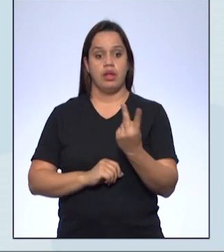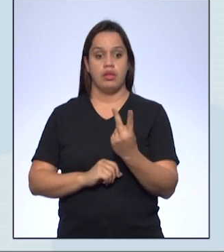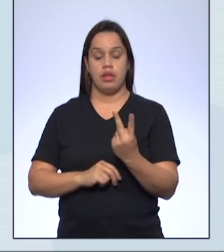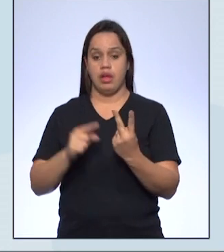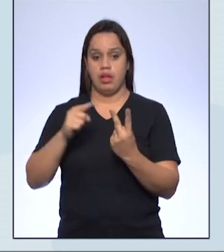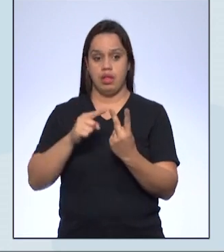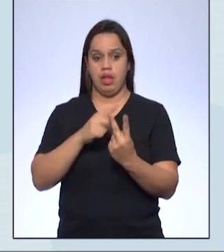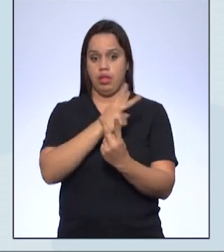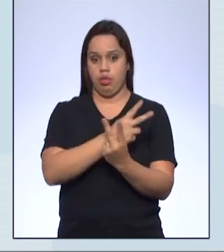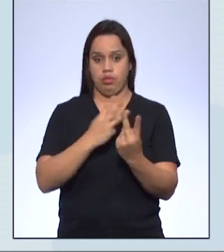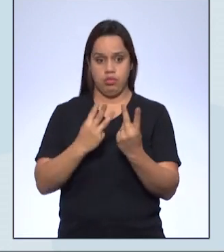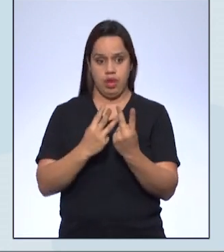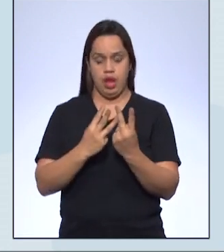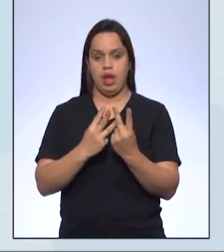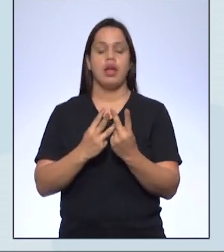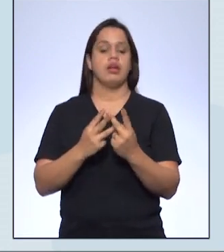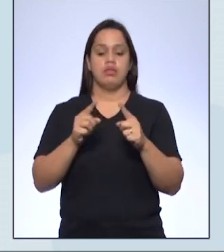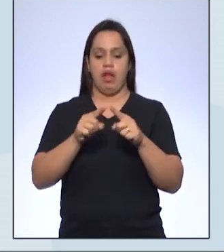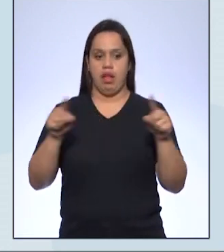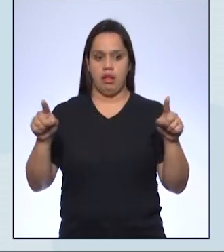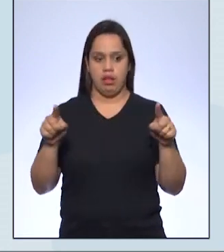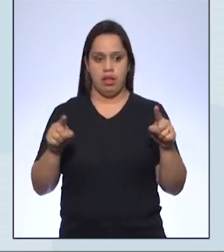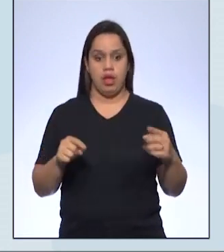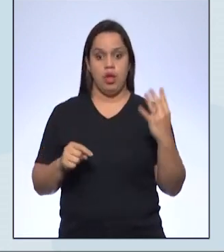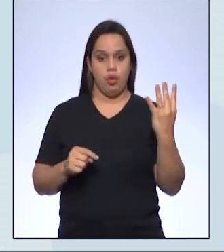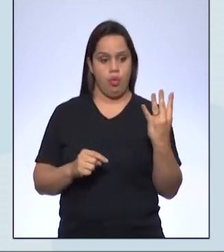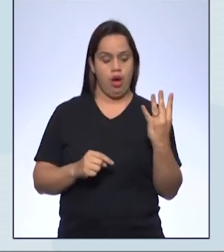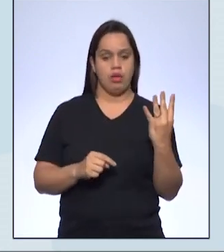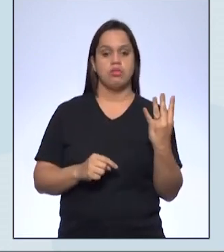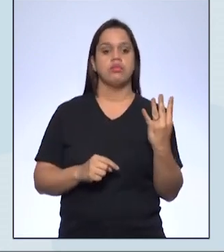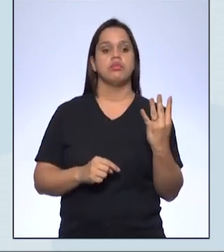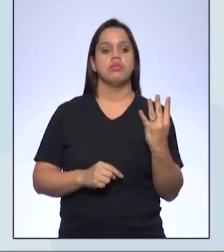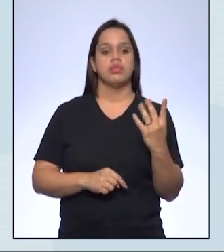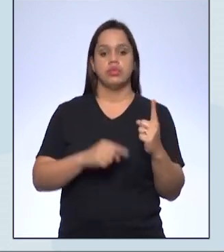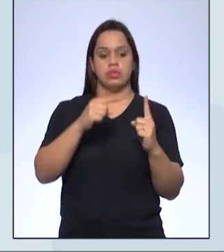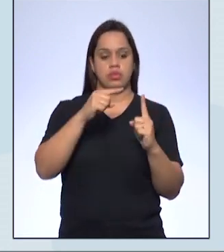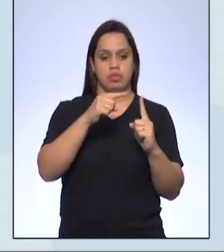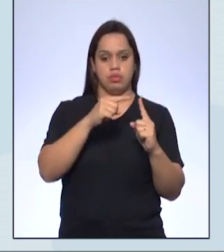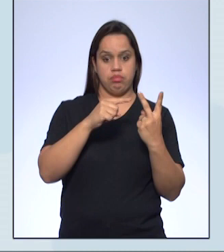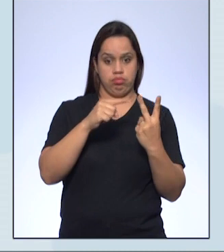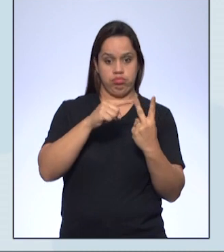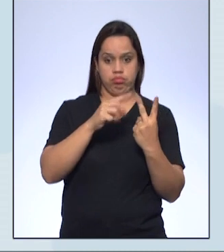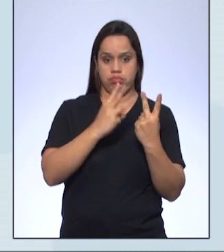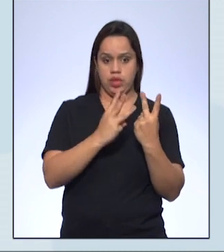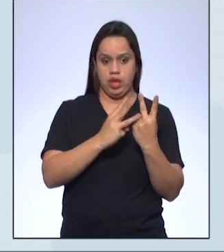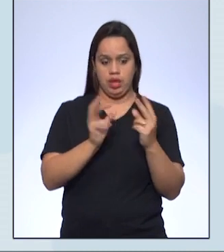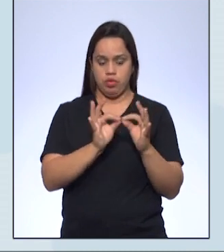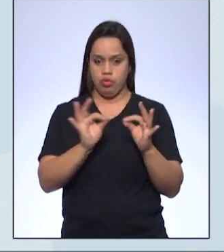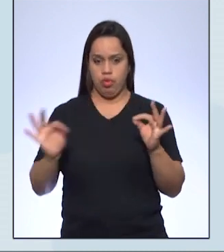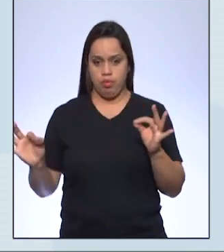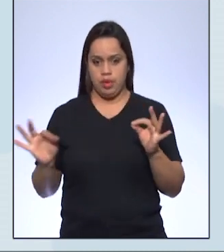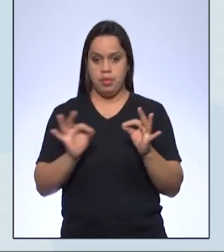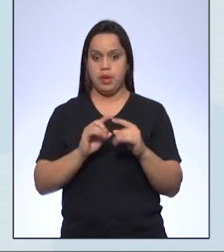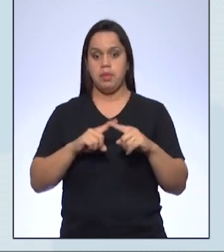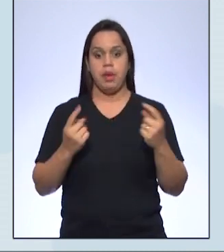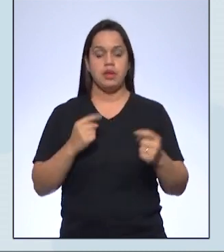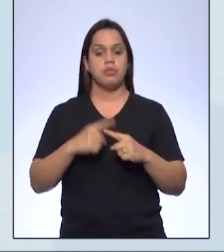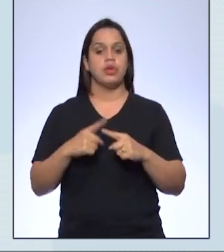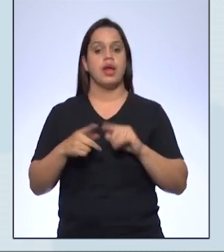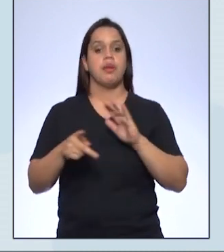de largura, e 4 raiz quadrada de 3 metros de comprimento. Mas, por ser uma figura